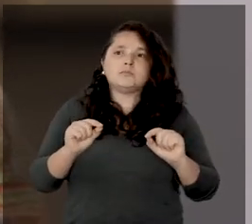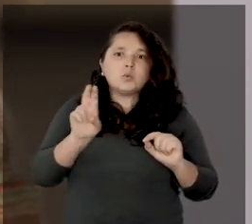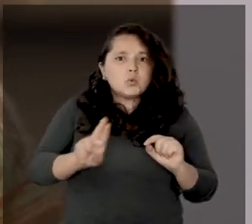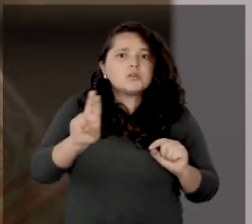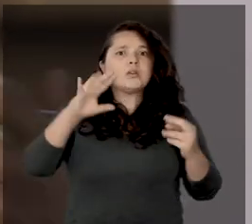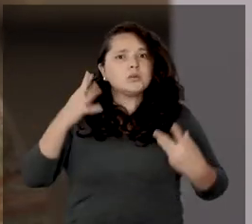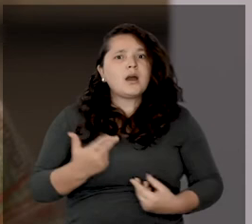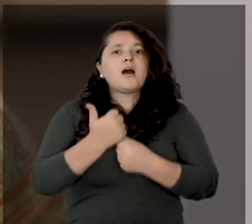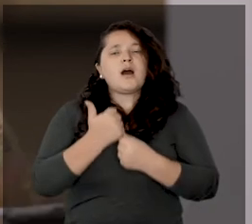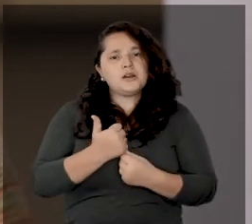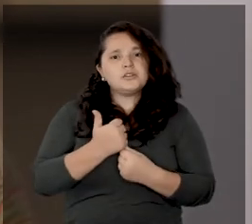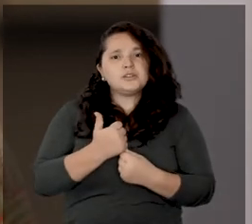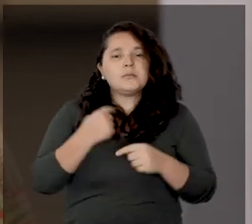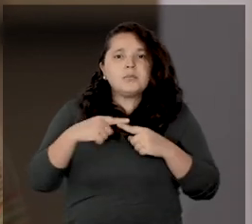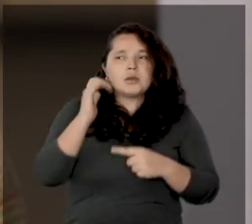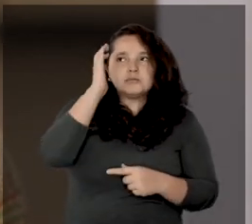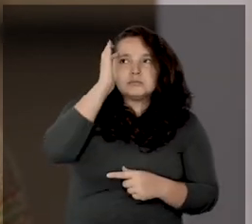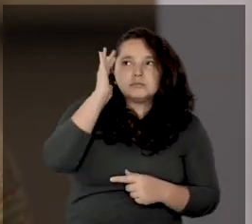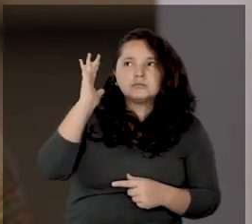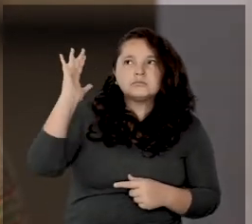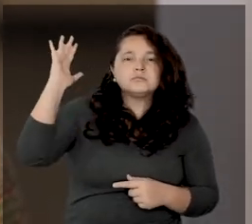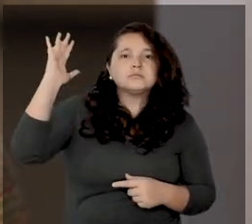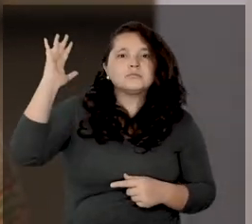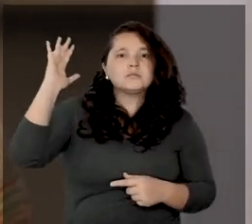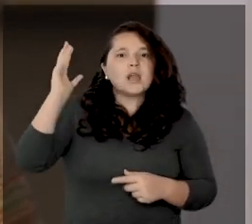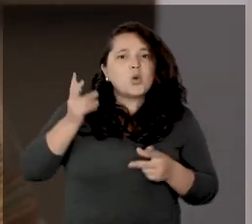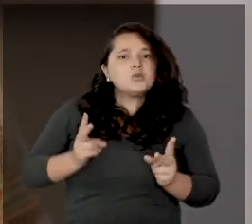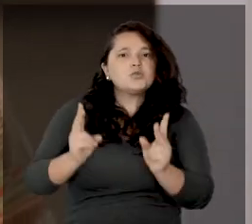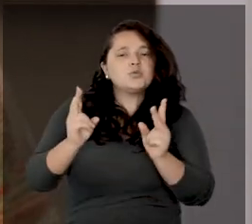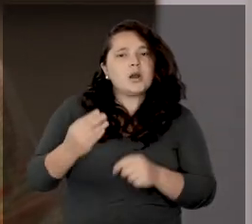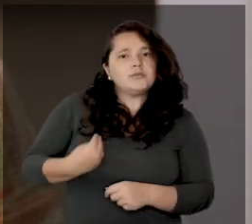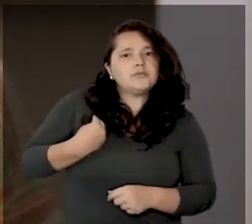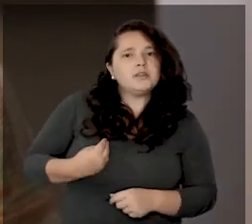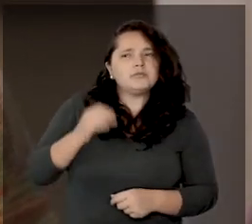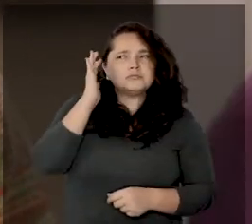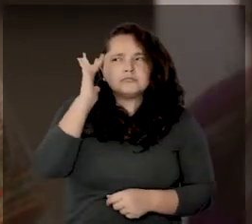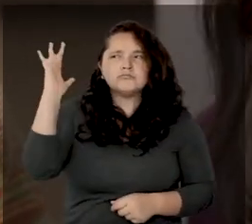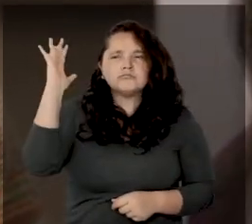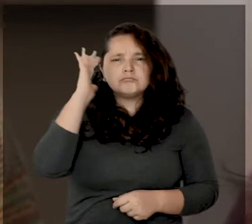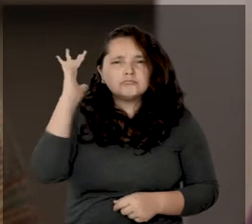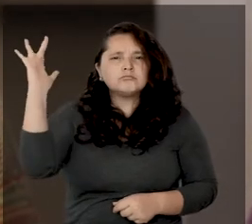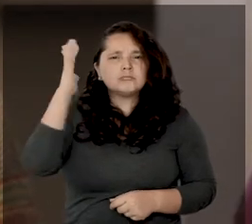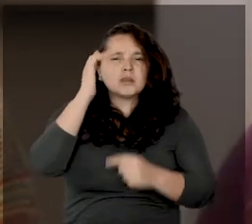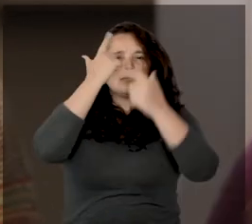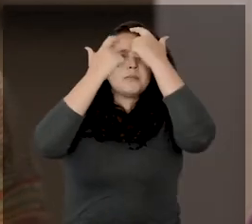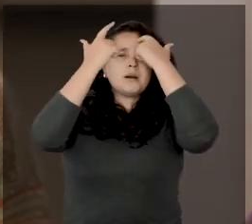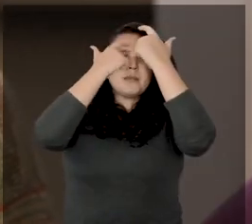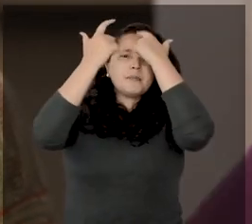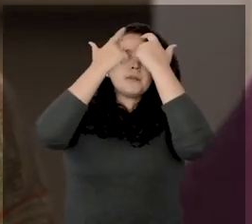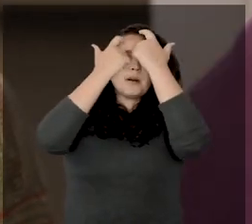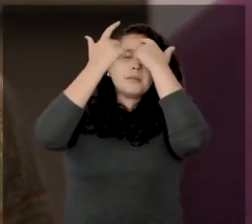está, em princípio, pulsando, pulverizando, tá em criatividade, né? Porque o direito